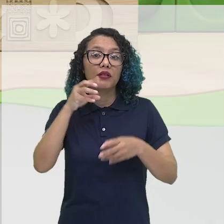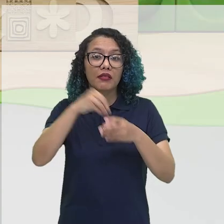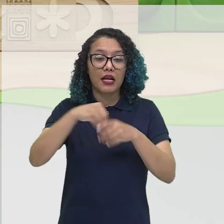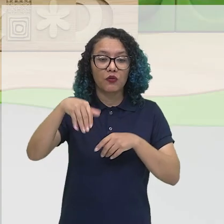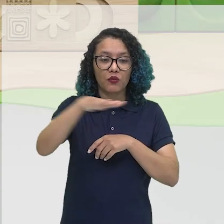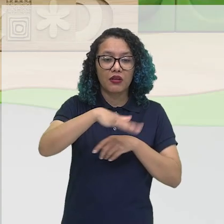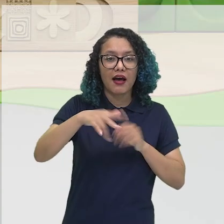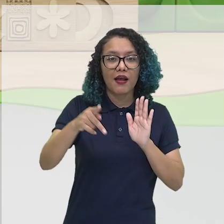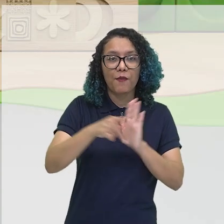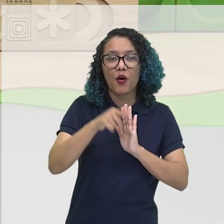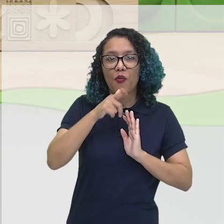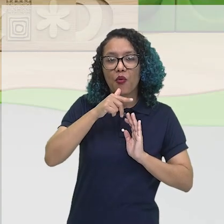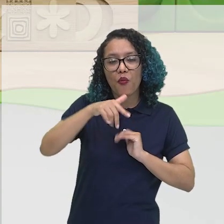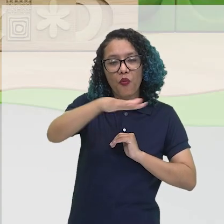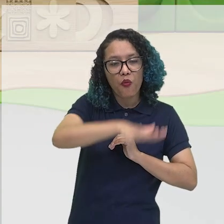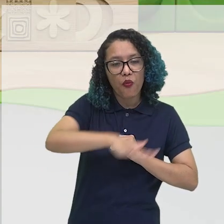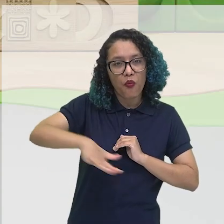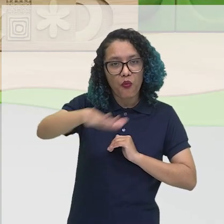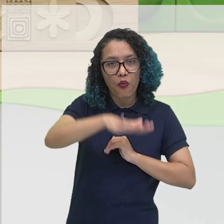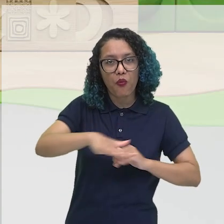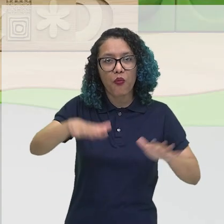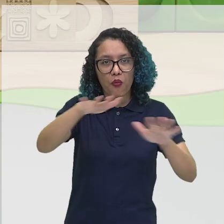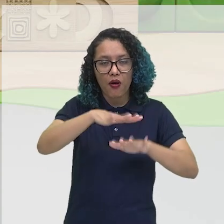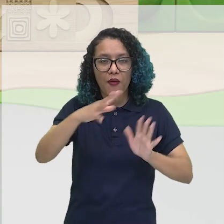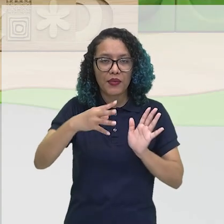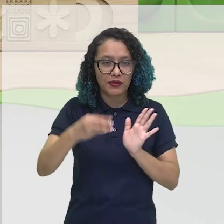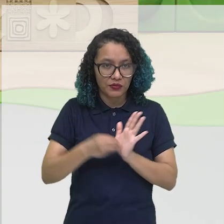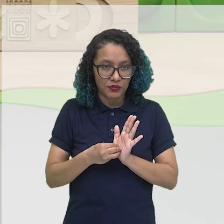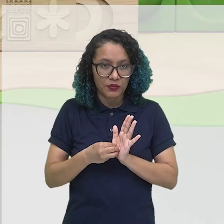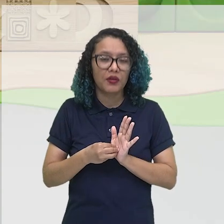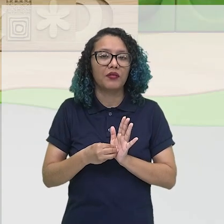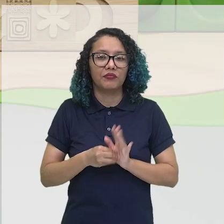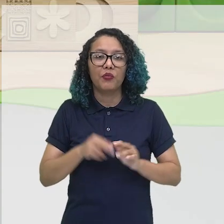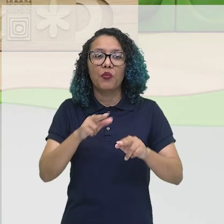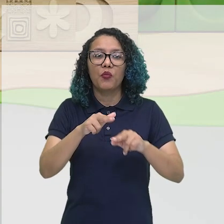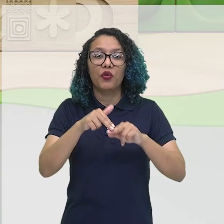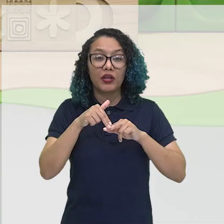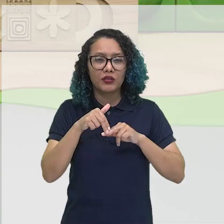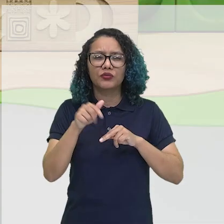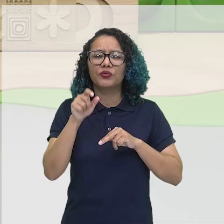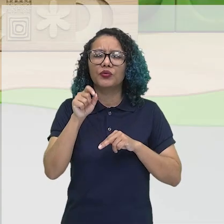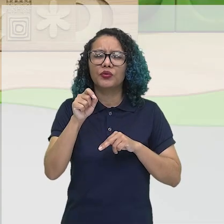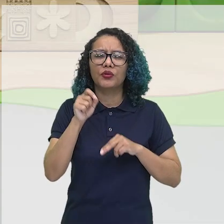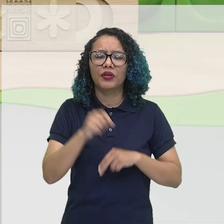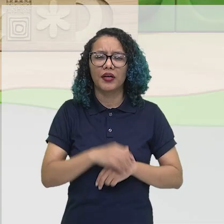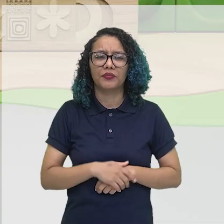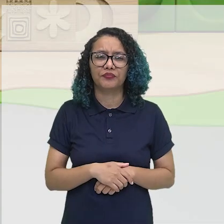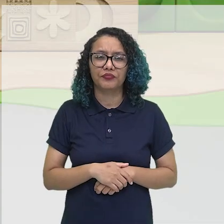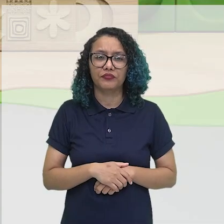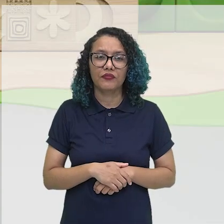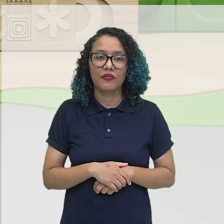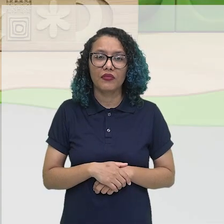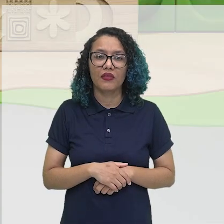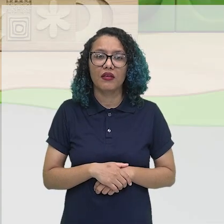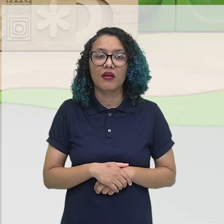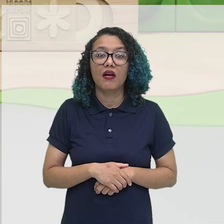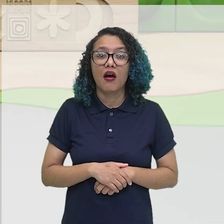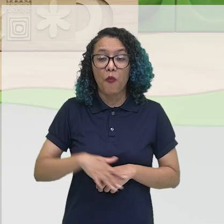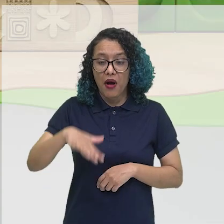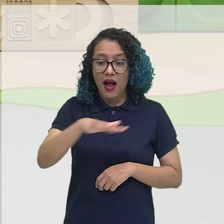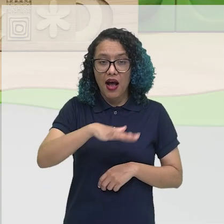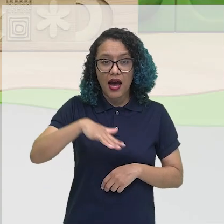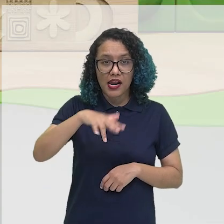nossa bacia amazônica. Por isso, ela abrange uma vasta área, do norte